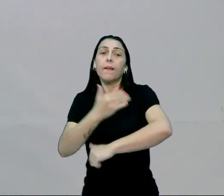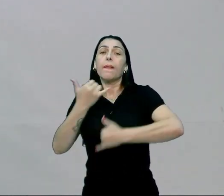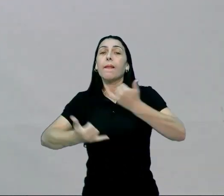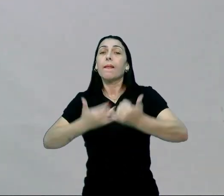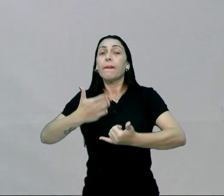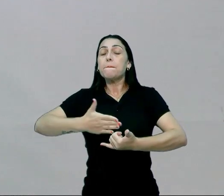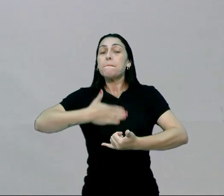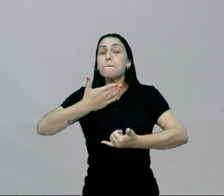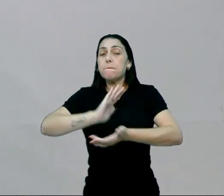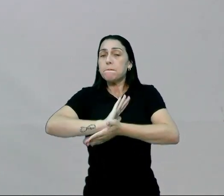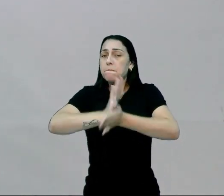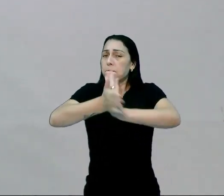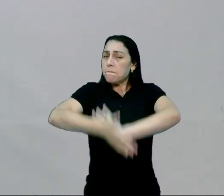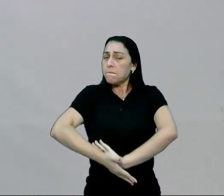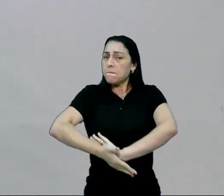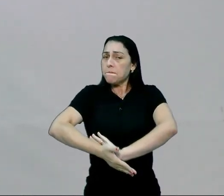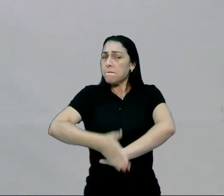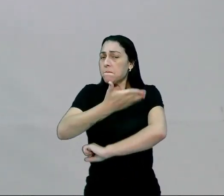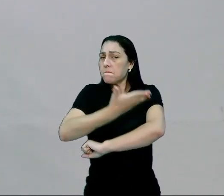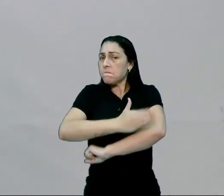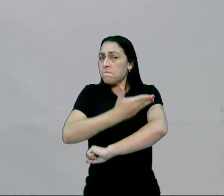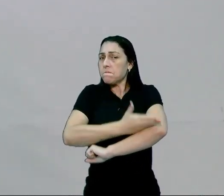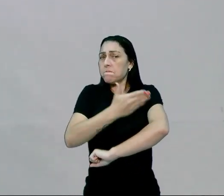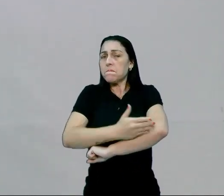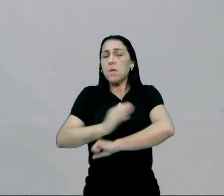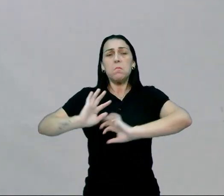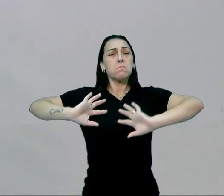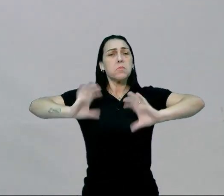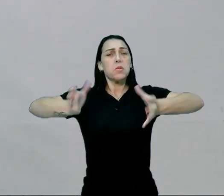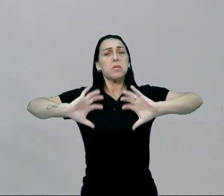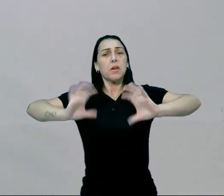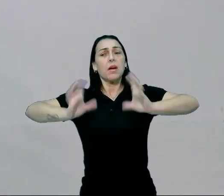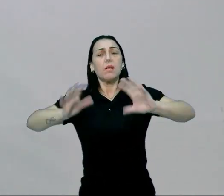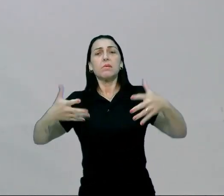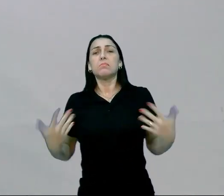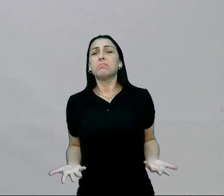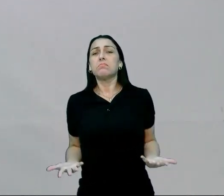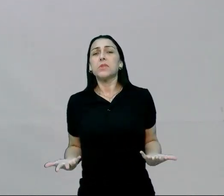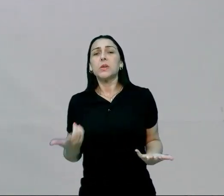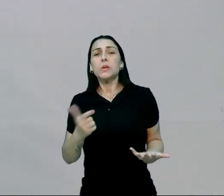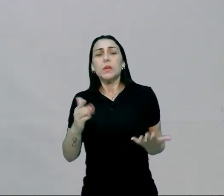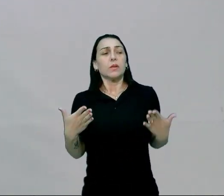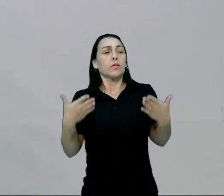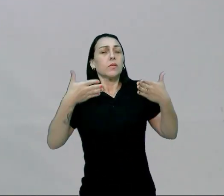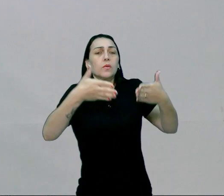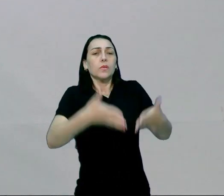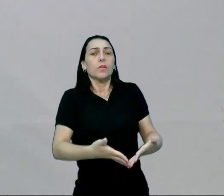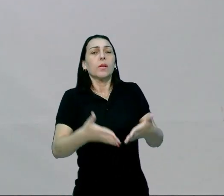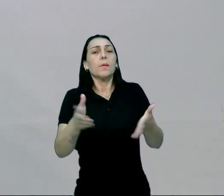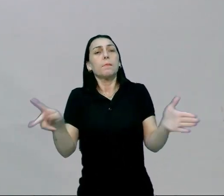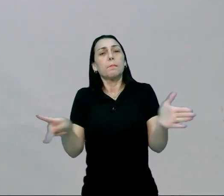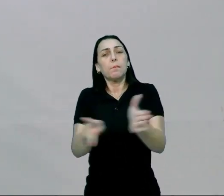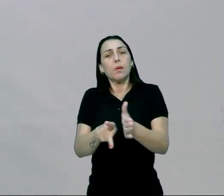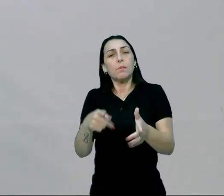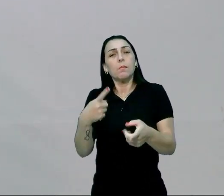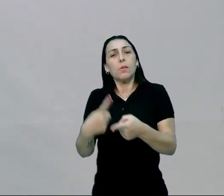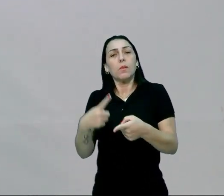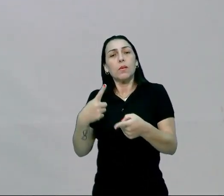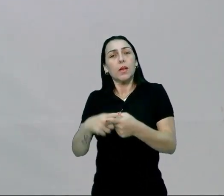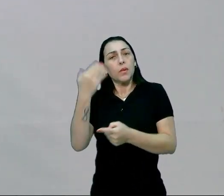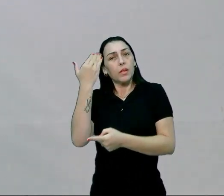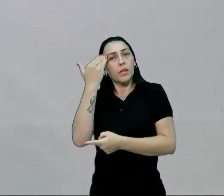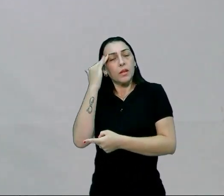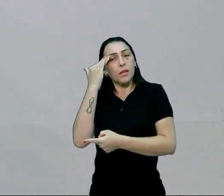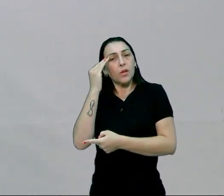de tortura, prática de vamos aqui, vamos jogar uma coisinha assim, sem esse direcionamento definitivo, até porque eles não tinham essa